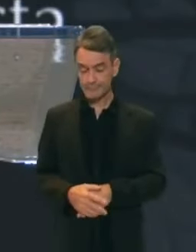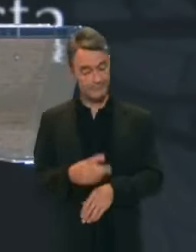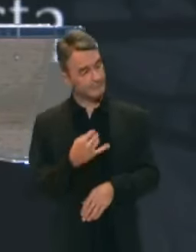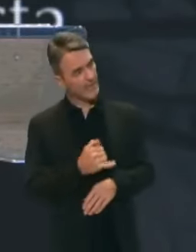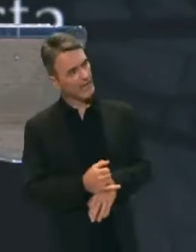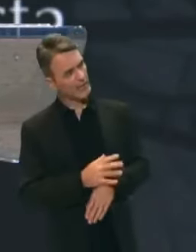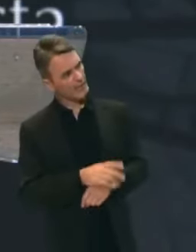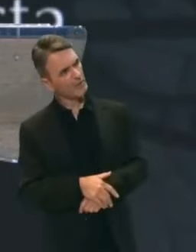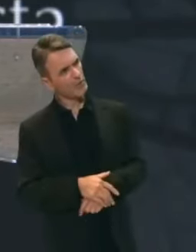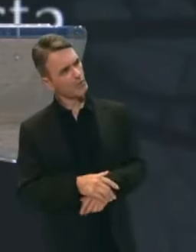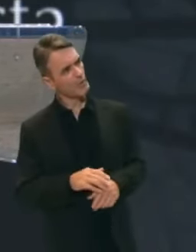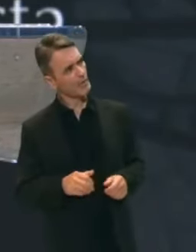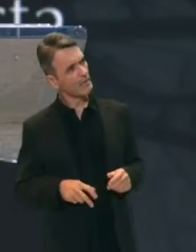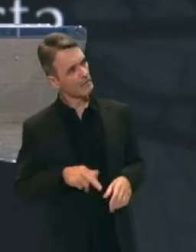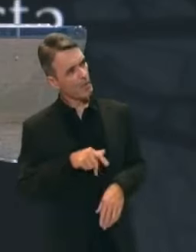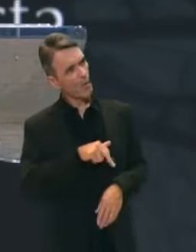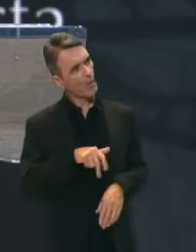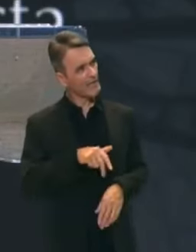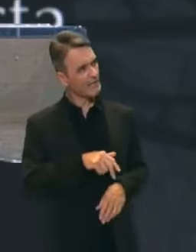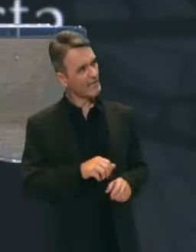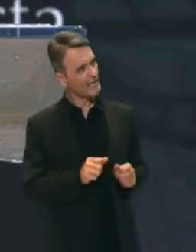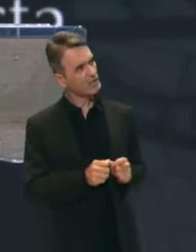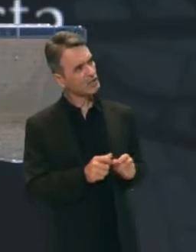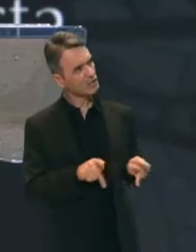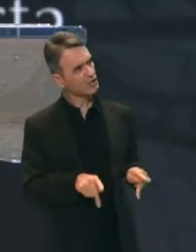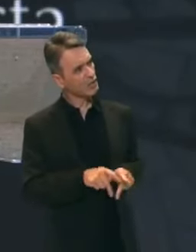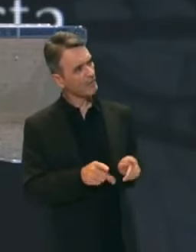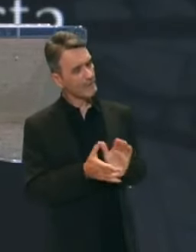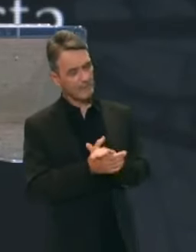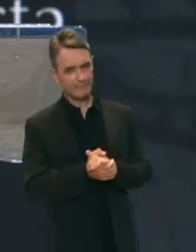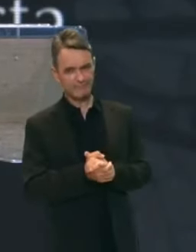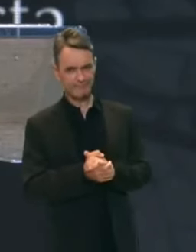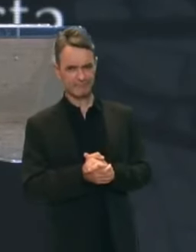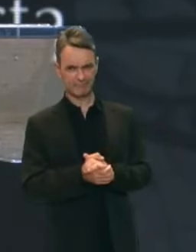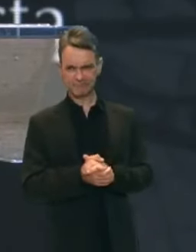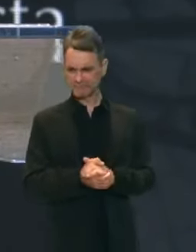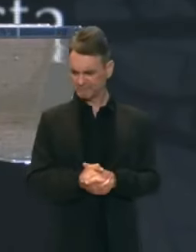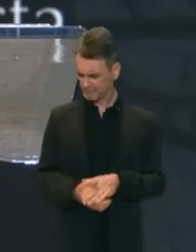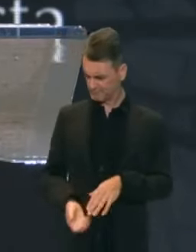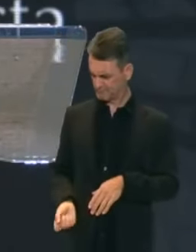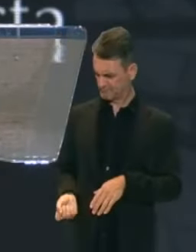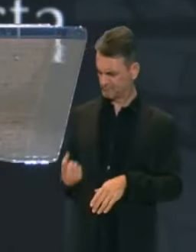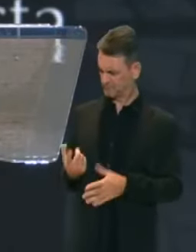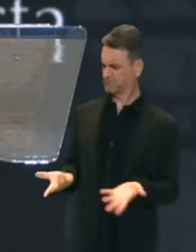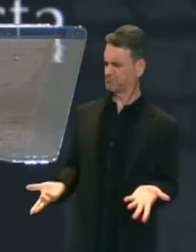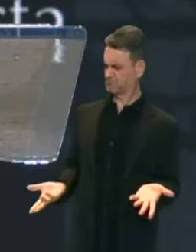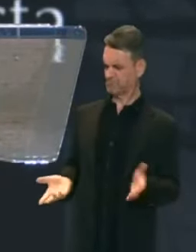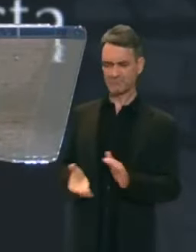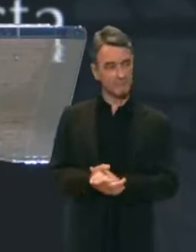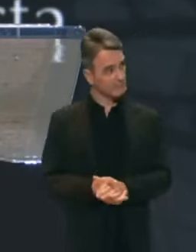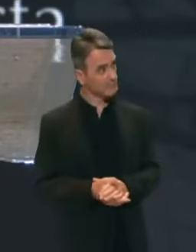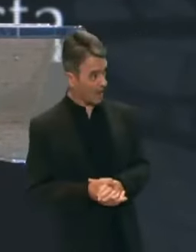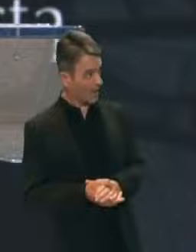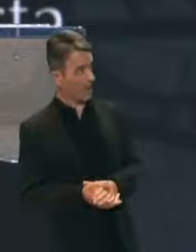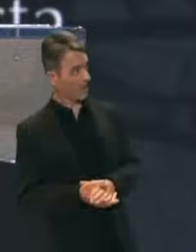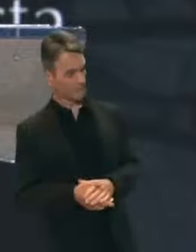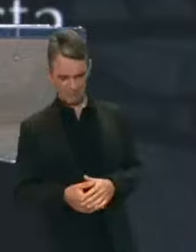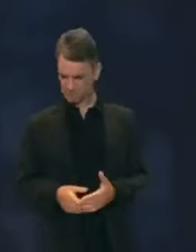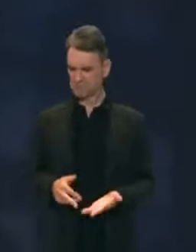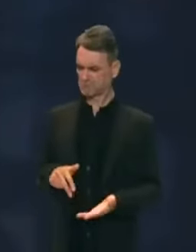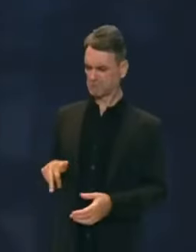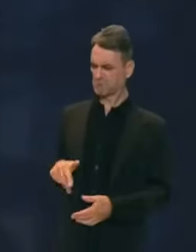andar de shopping? Aí eu falei: andar de shopping? Aí ela: é. Aí ela